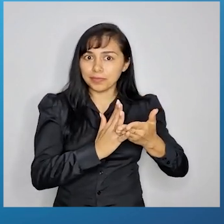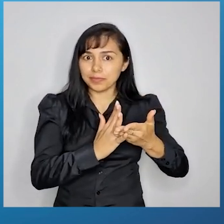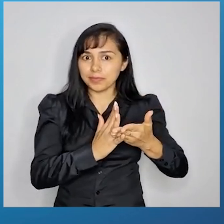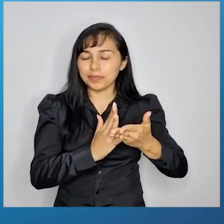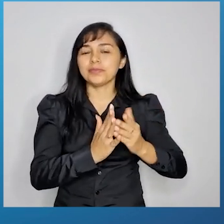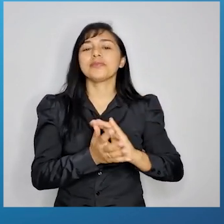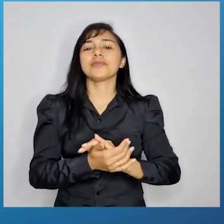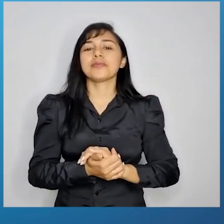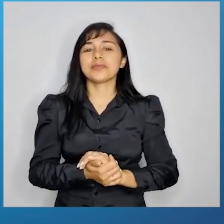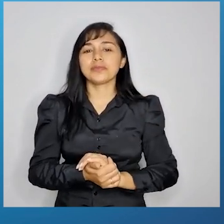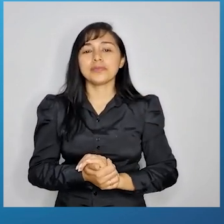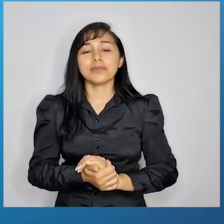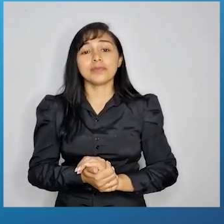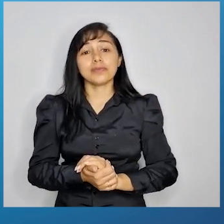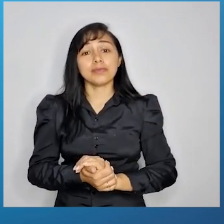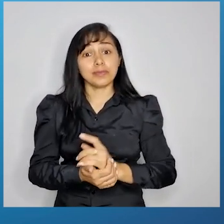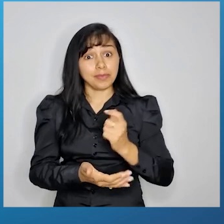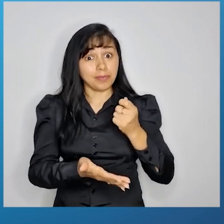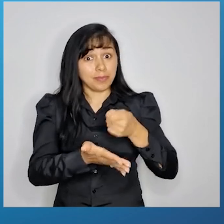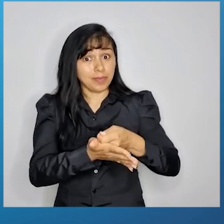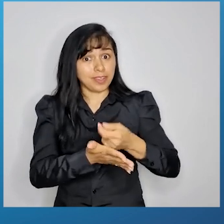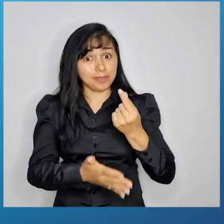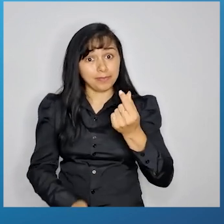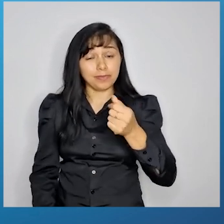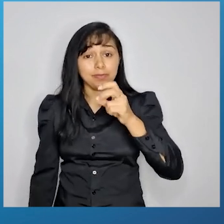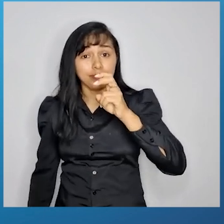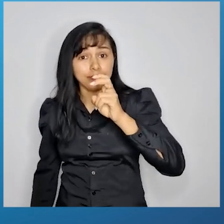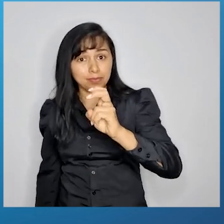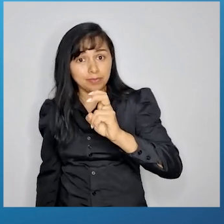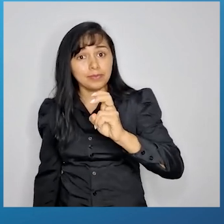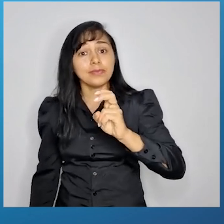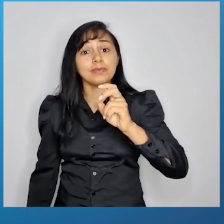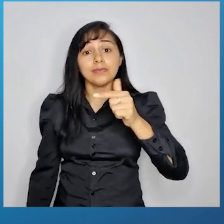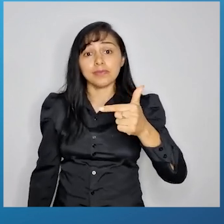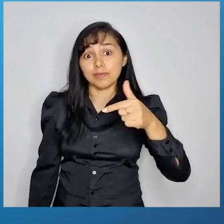sair exatamente no valor de R$